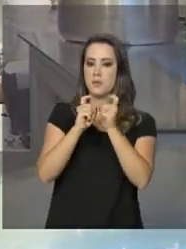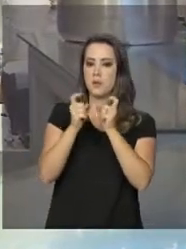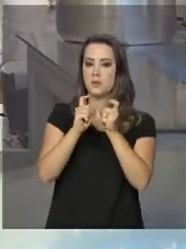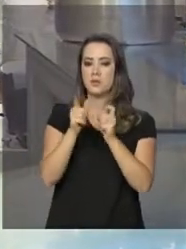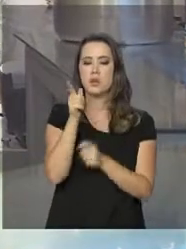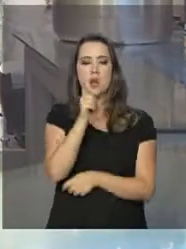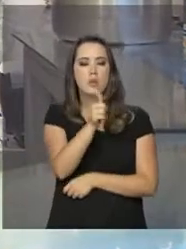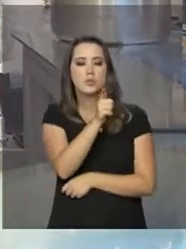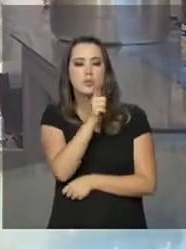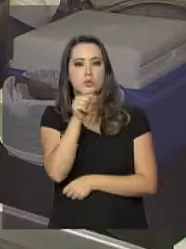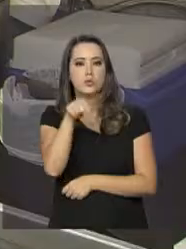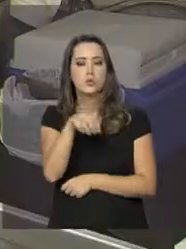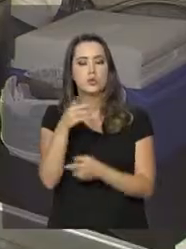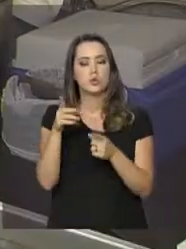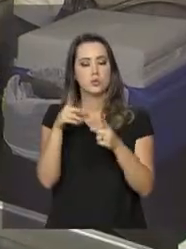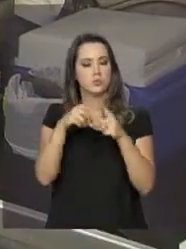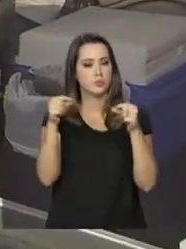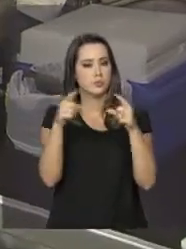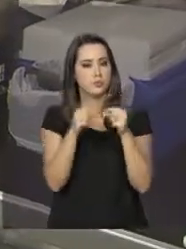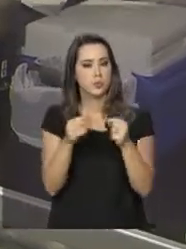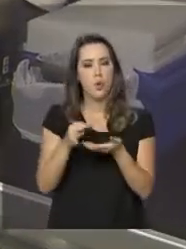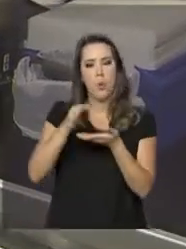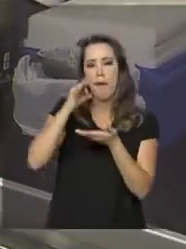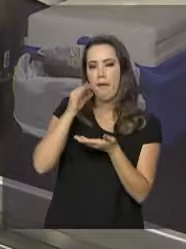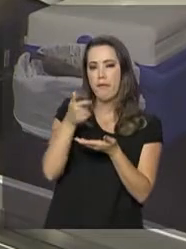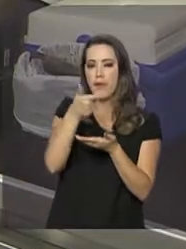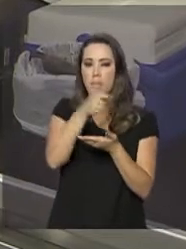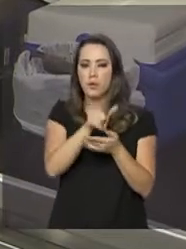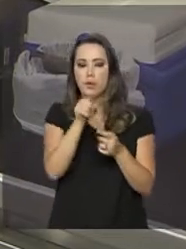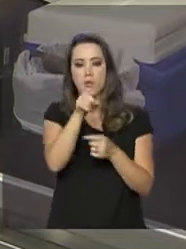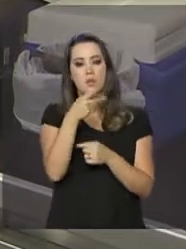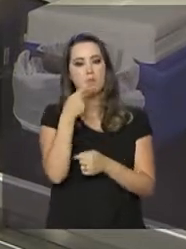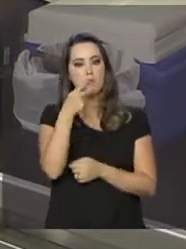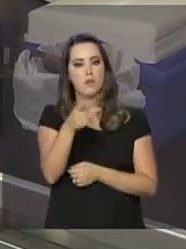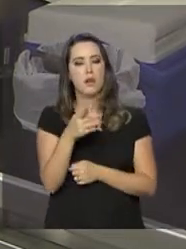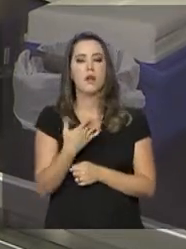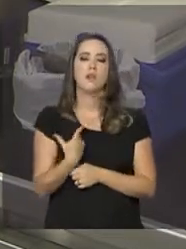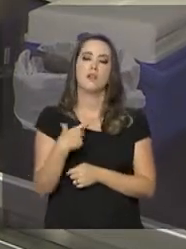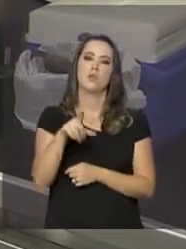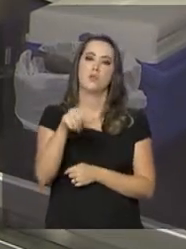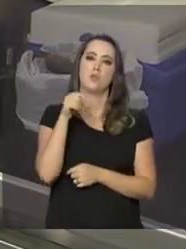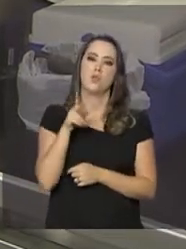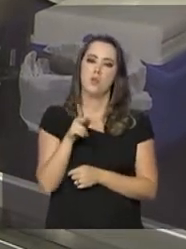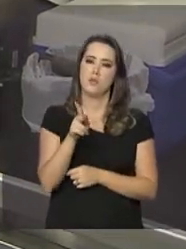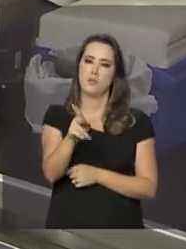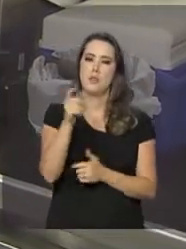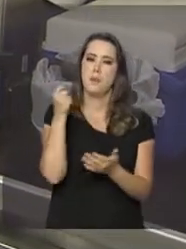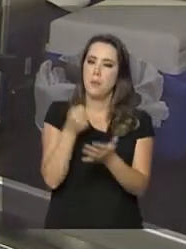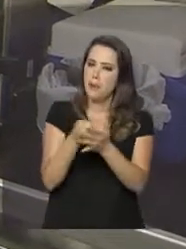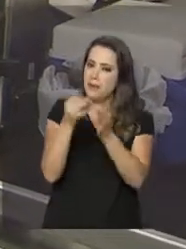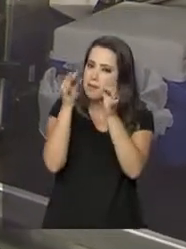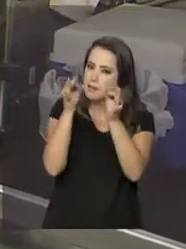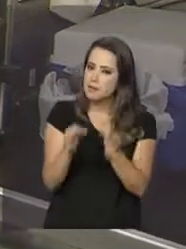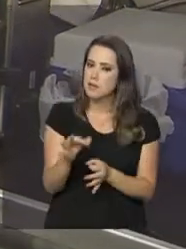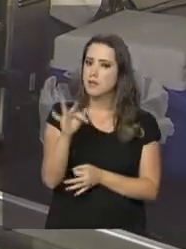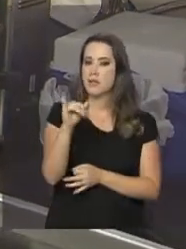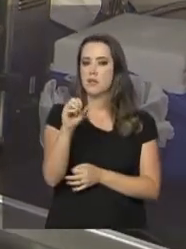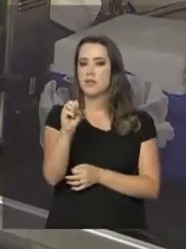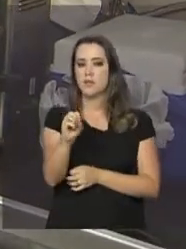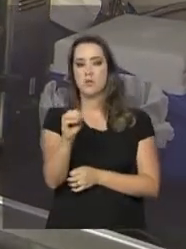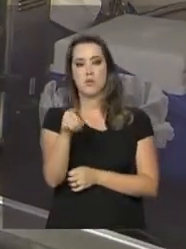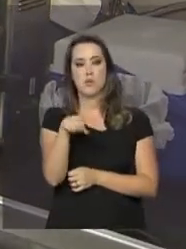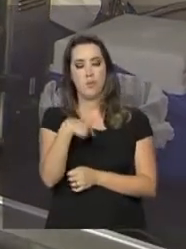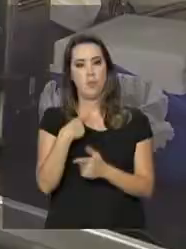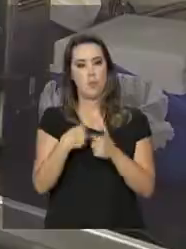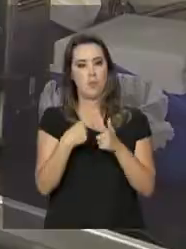shopping no centro de brasília entre o café e outro josé diz que prefere não deixar dívidas com o fisco segundo ele as